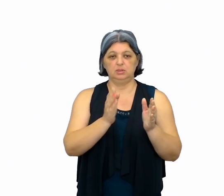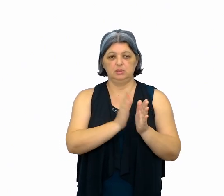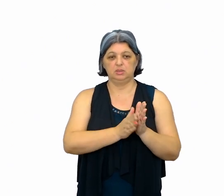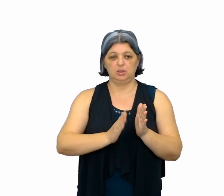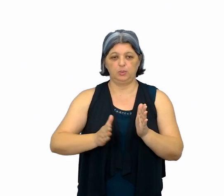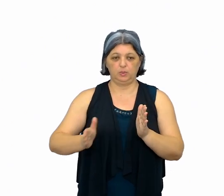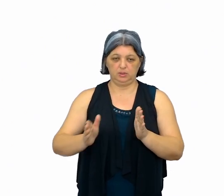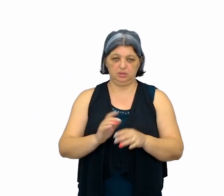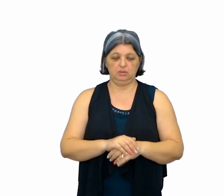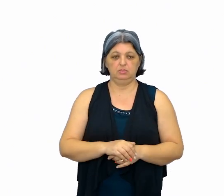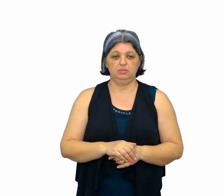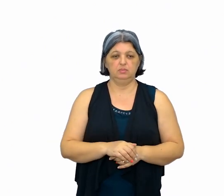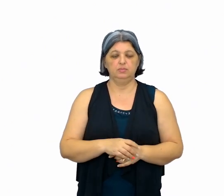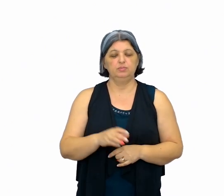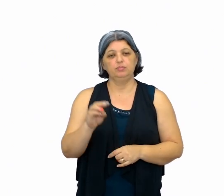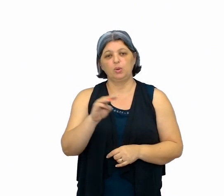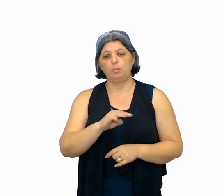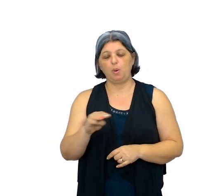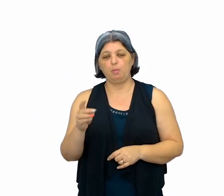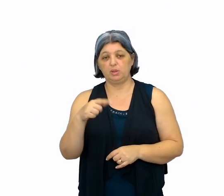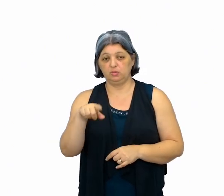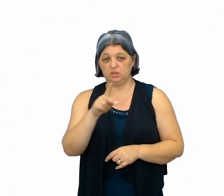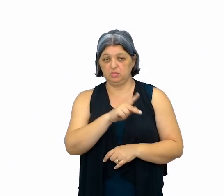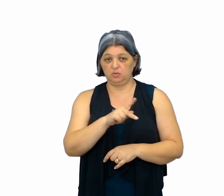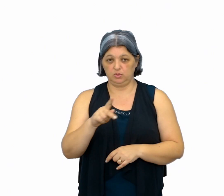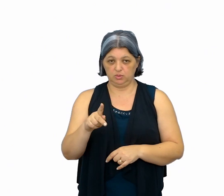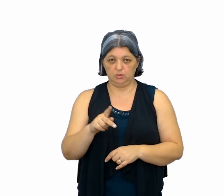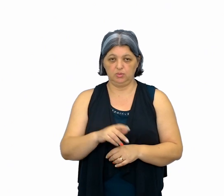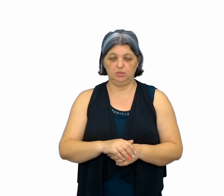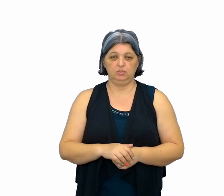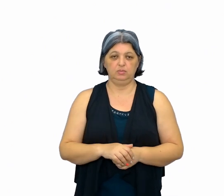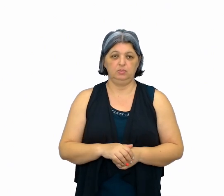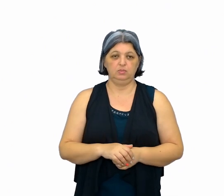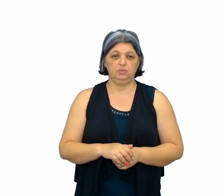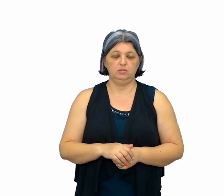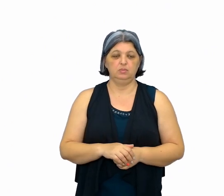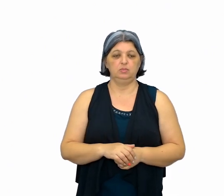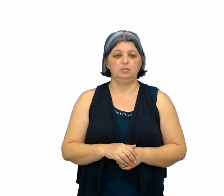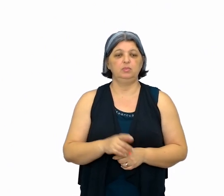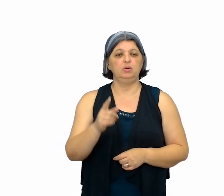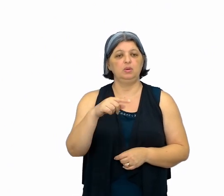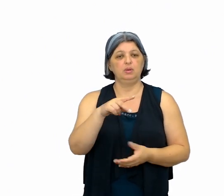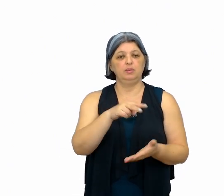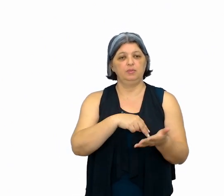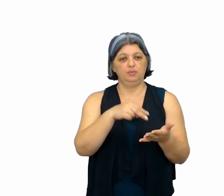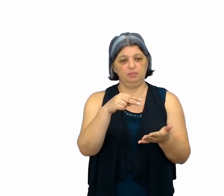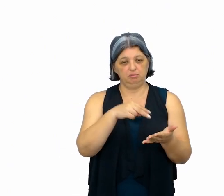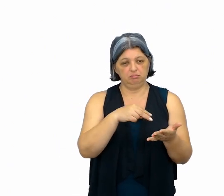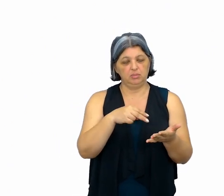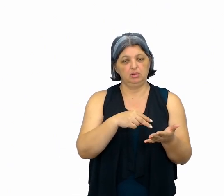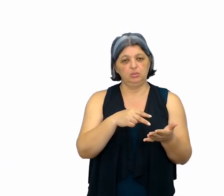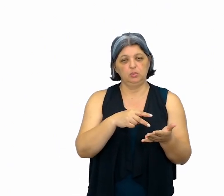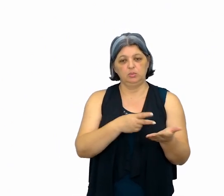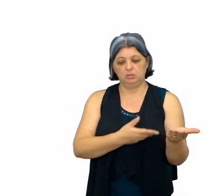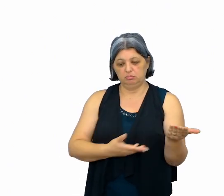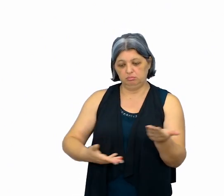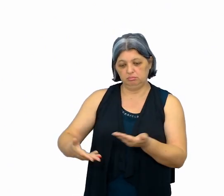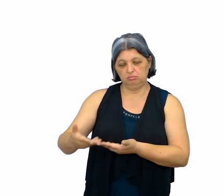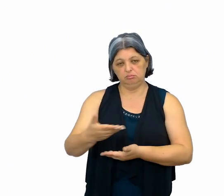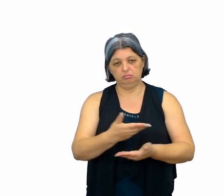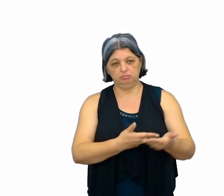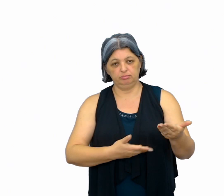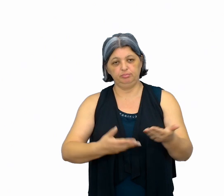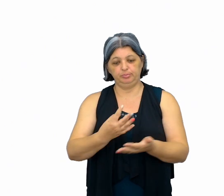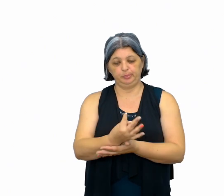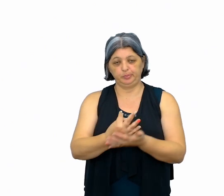sequência. Aquele momento em que você, professor, farão uma leitura colaborativa de um texto com os